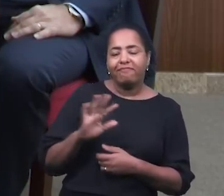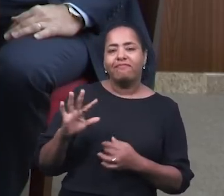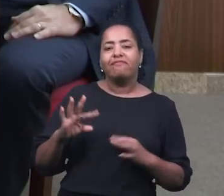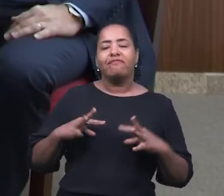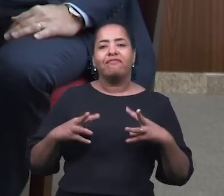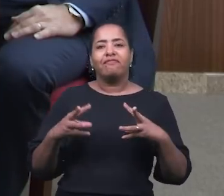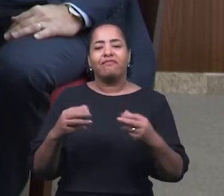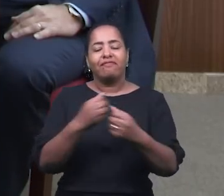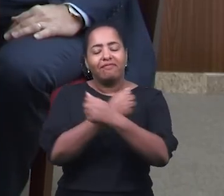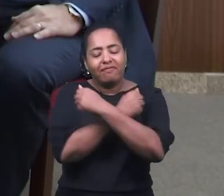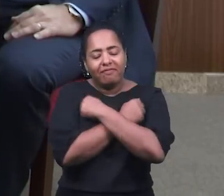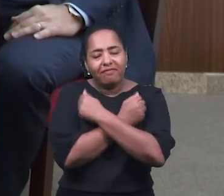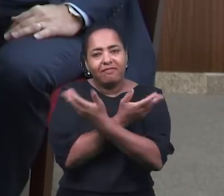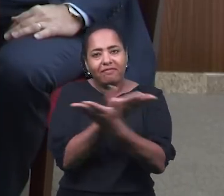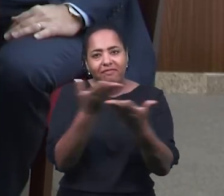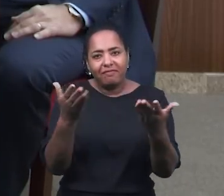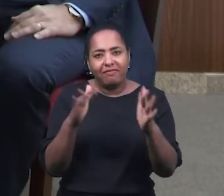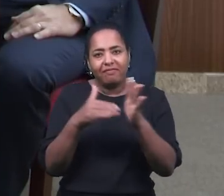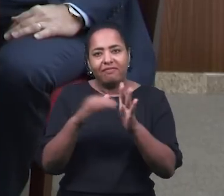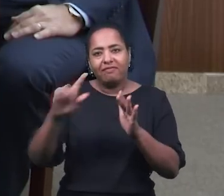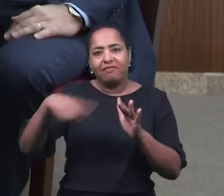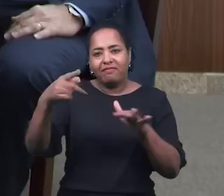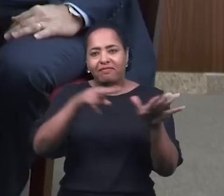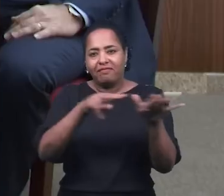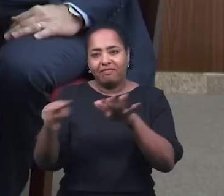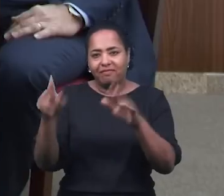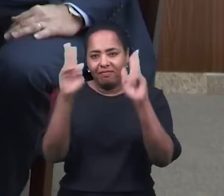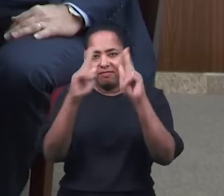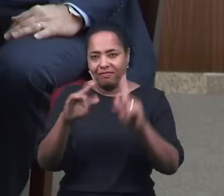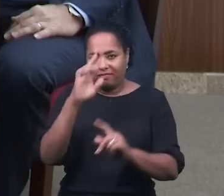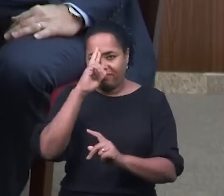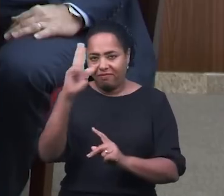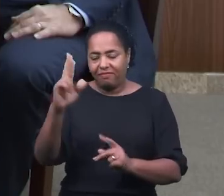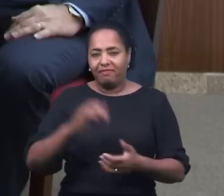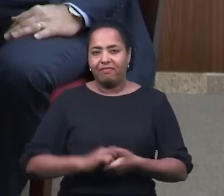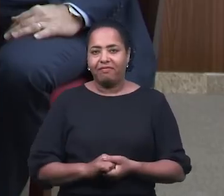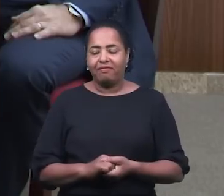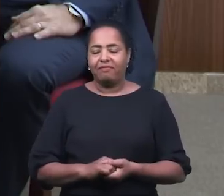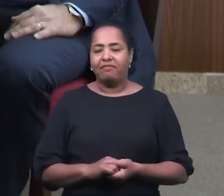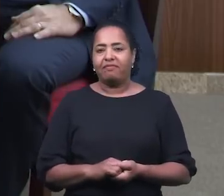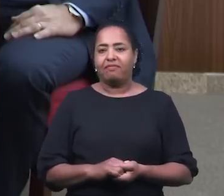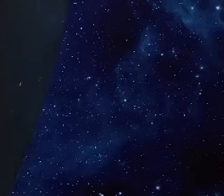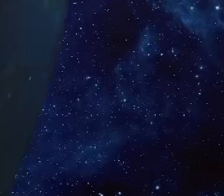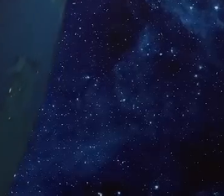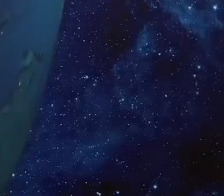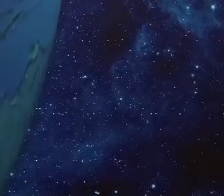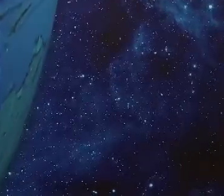todos os nossos queridos. Um abraço a todos. Até a próxima semana. A paz do Senhor.